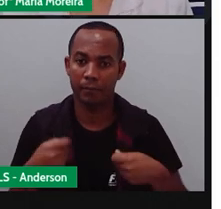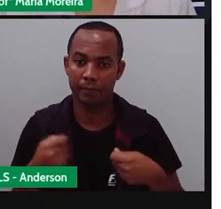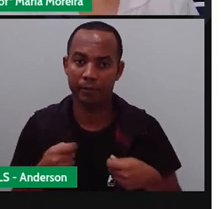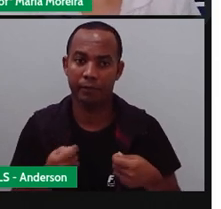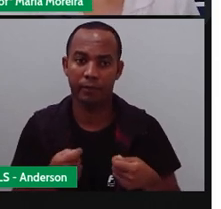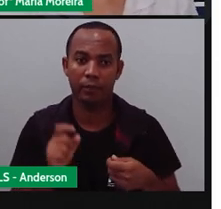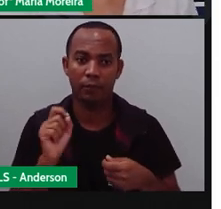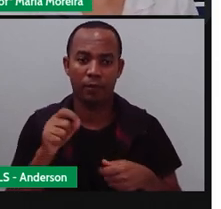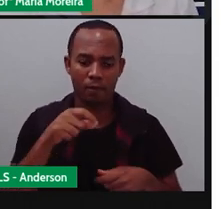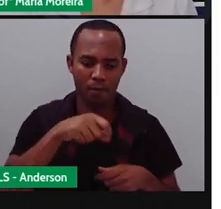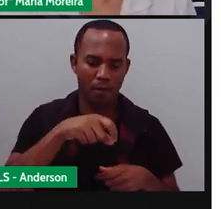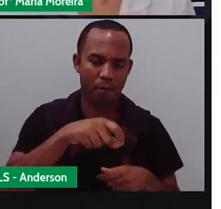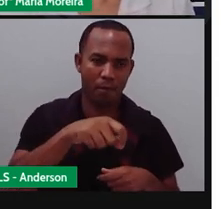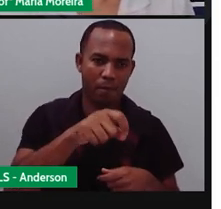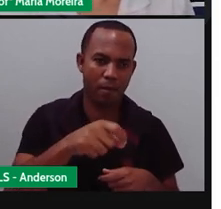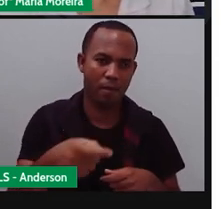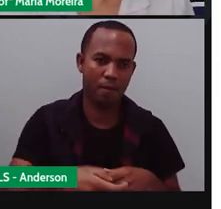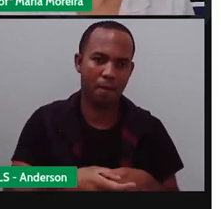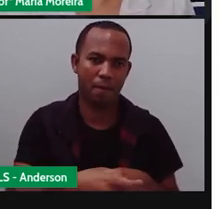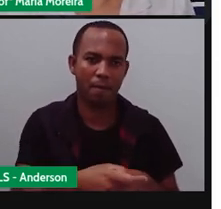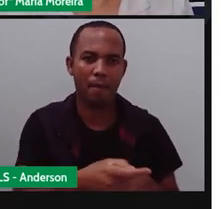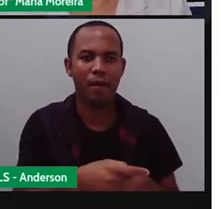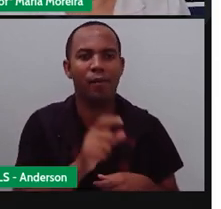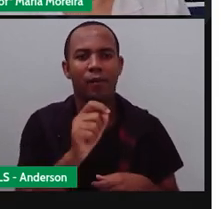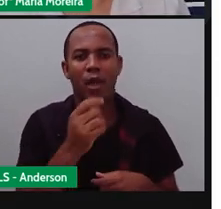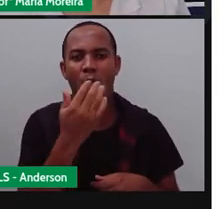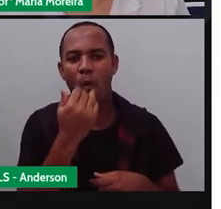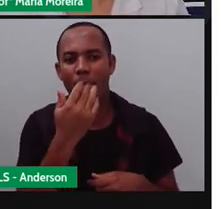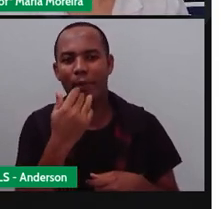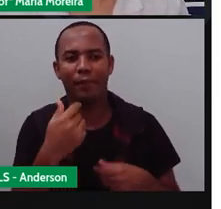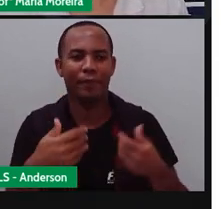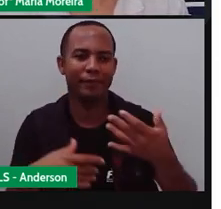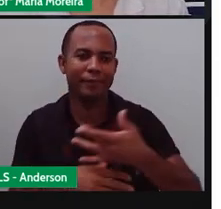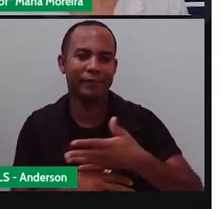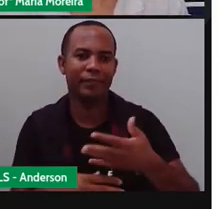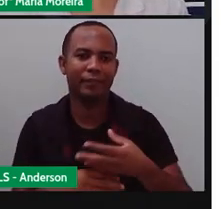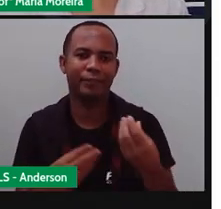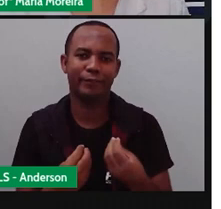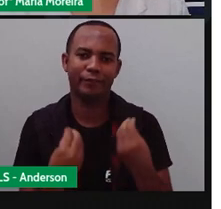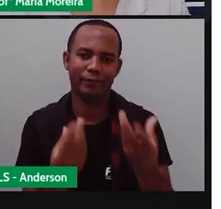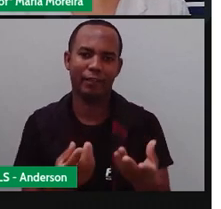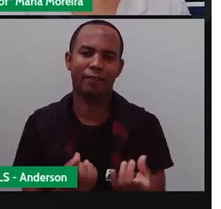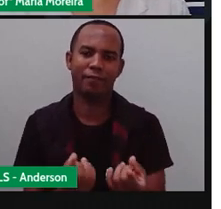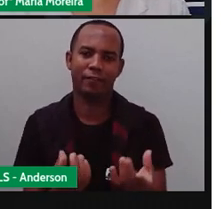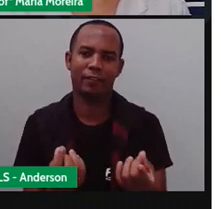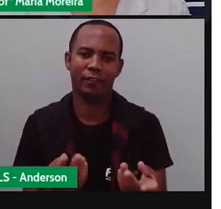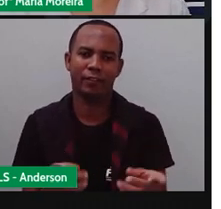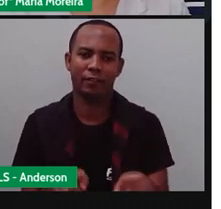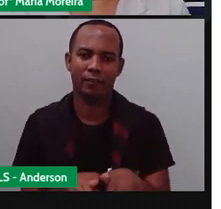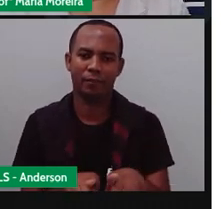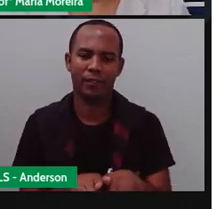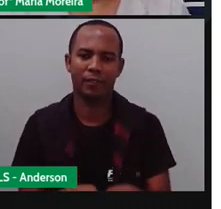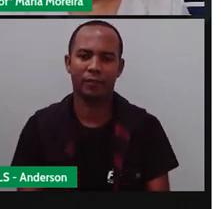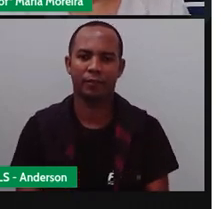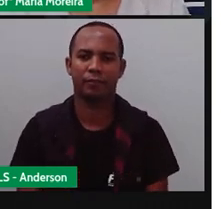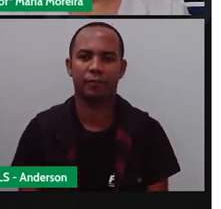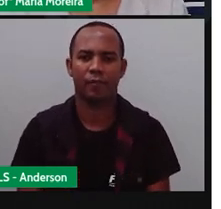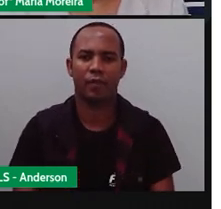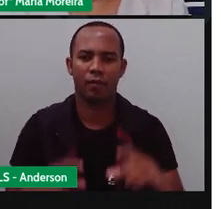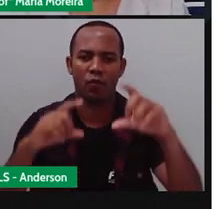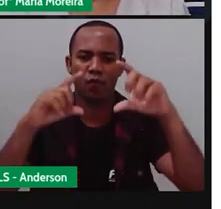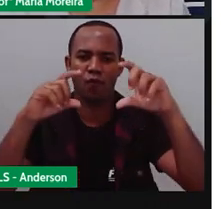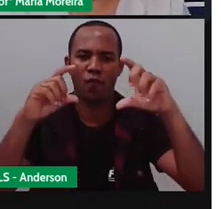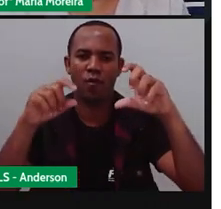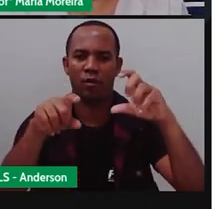né isso a cidade não é não almoça e vamos Seguindo aqui a gente tem aqui a imagem